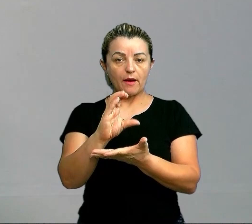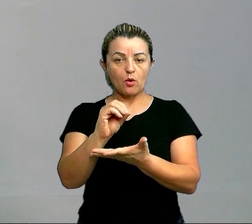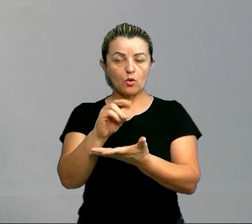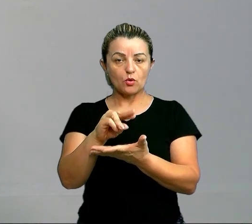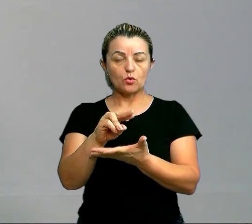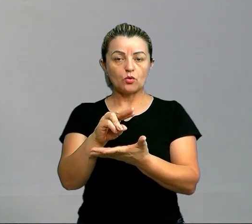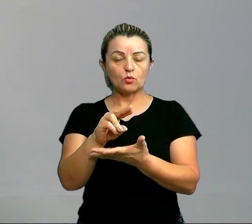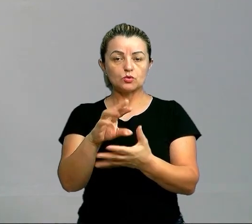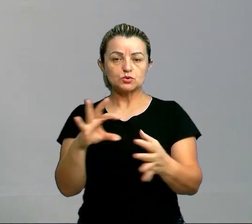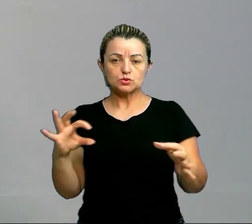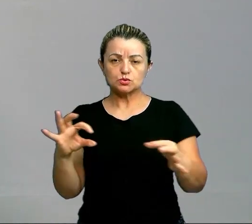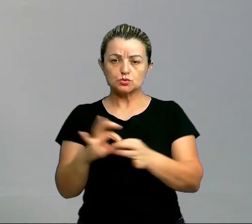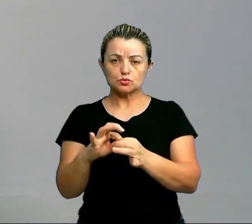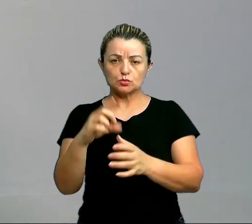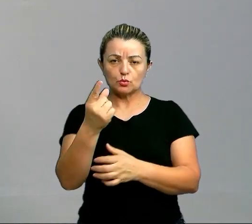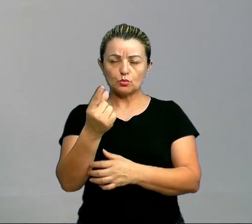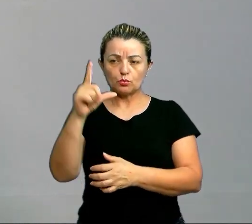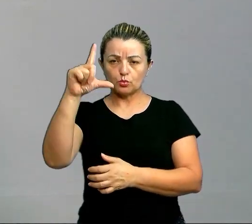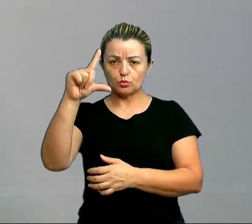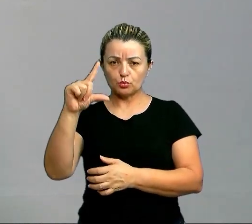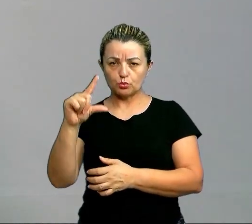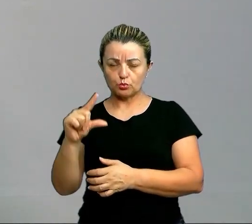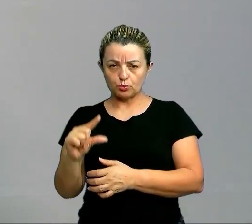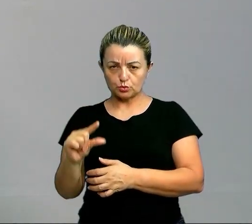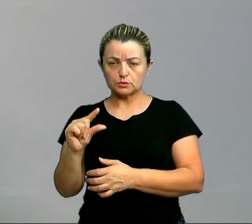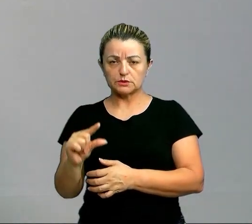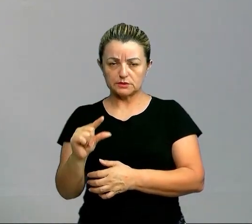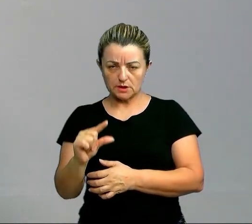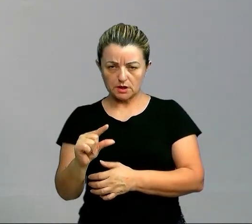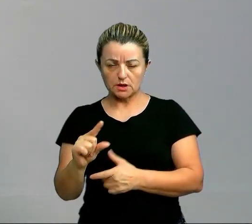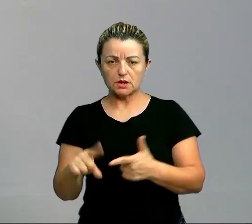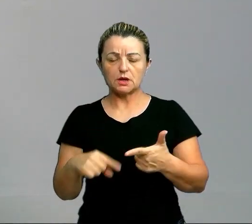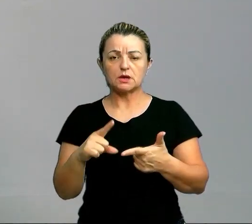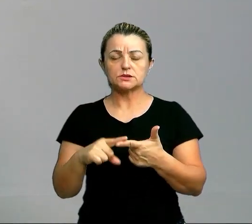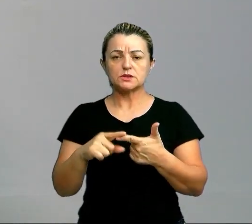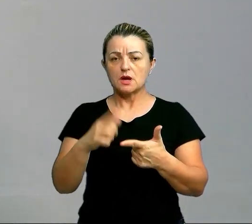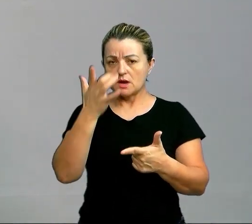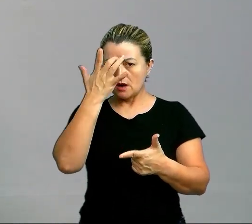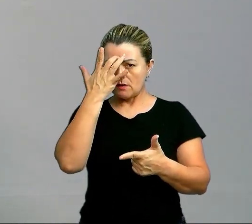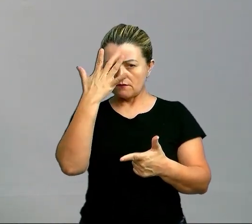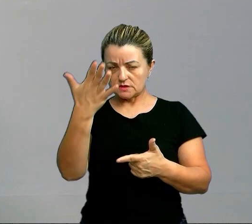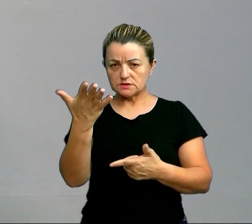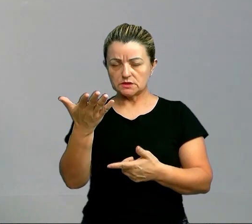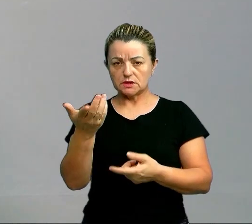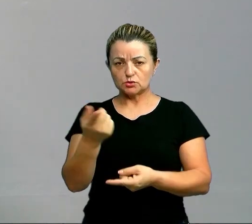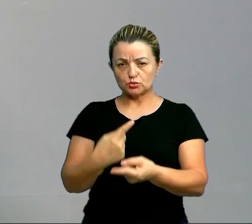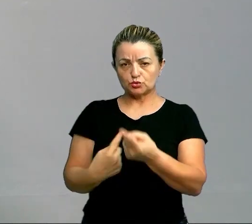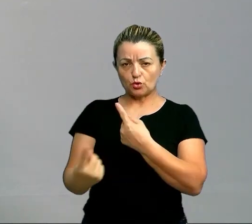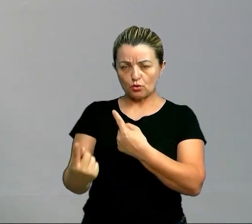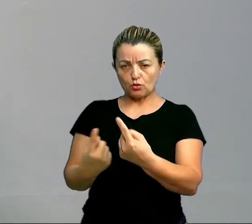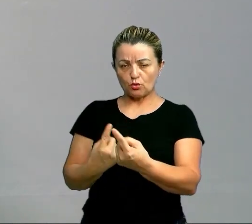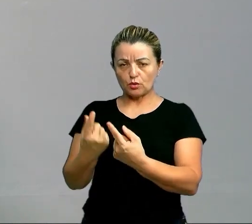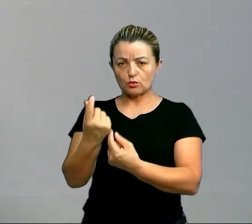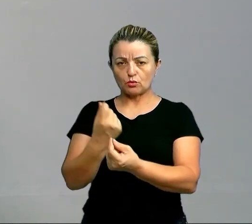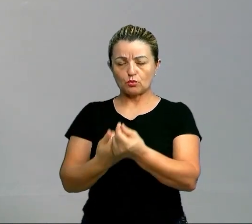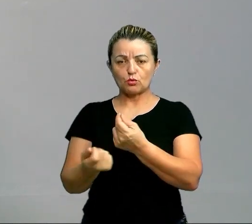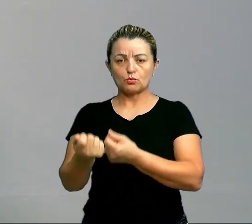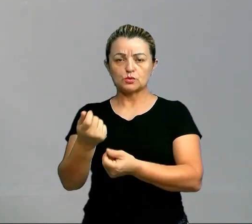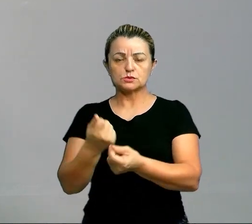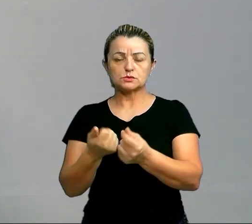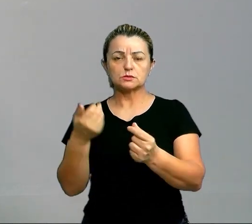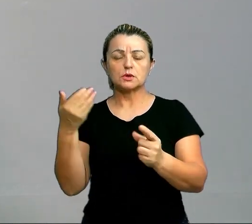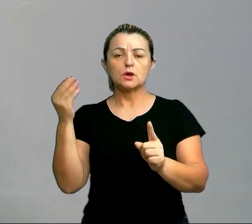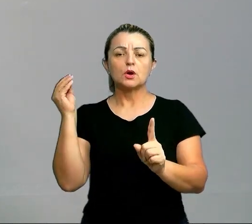taxas alfandegárias, para facilitar as trocas comerciais entre eles e as fazer, né? O objetivo principal